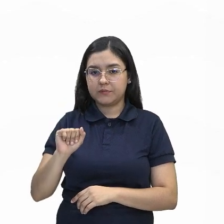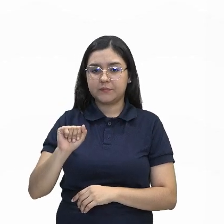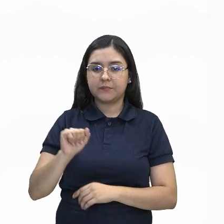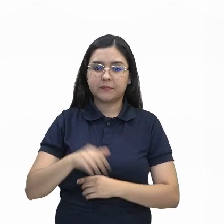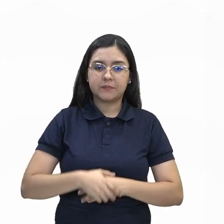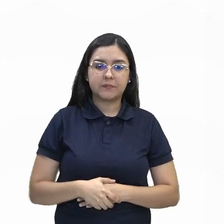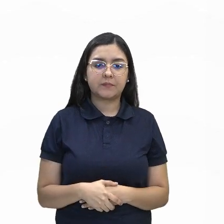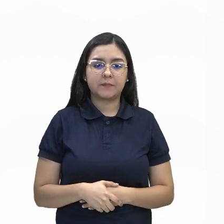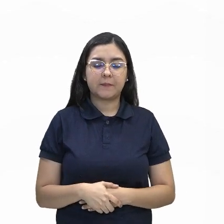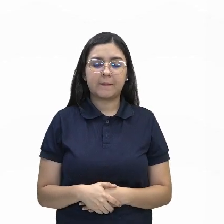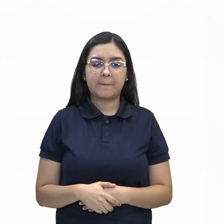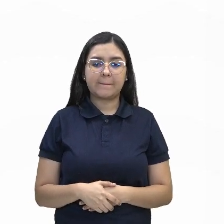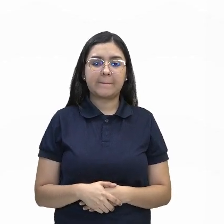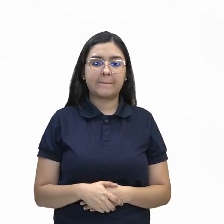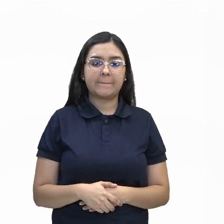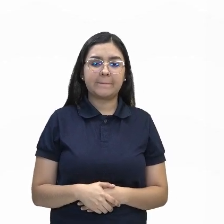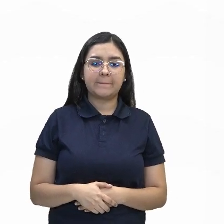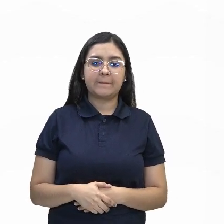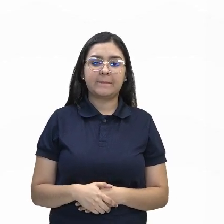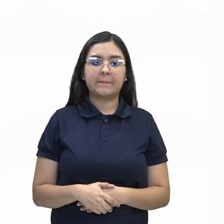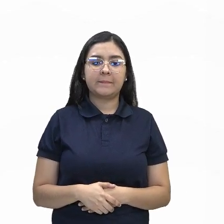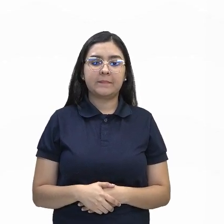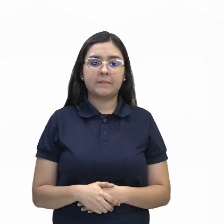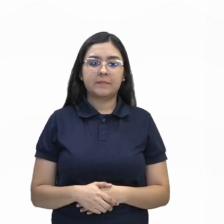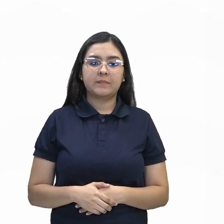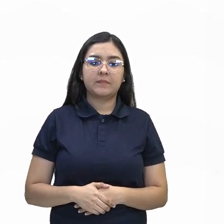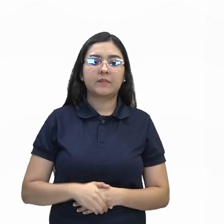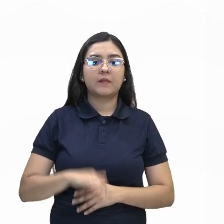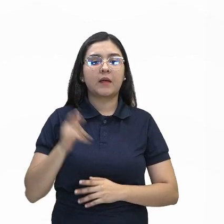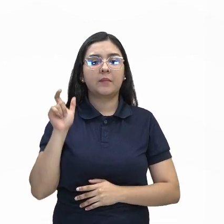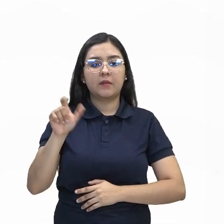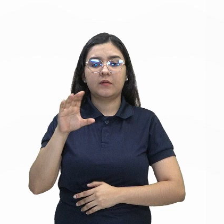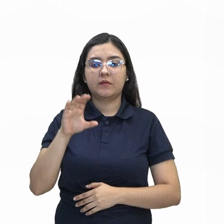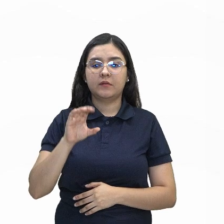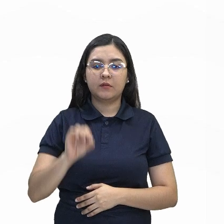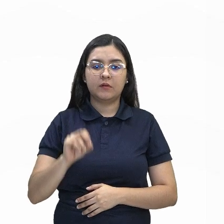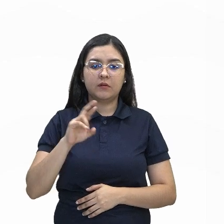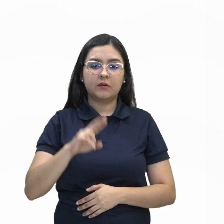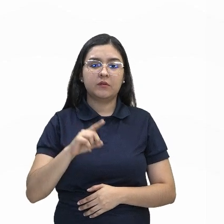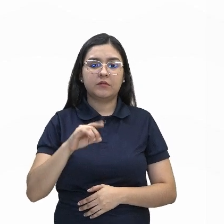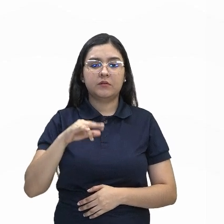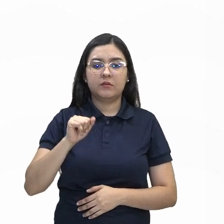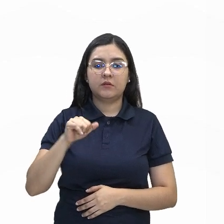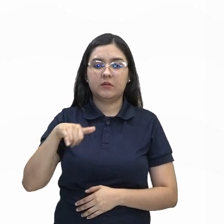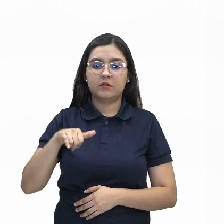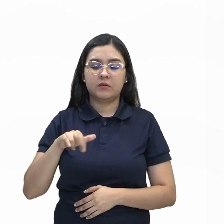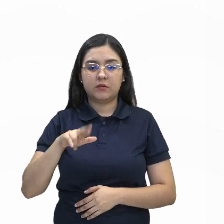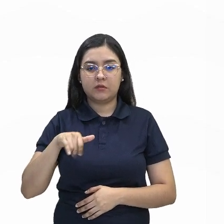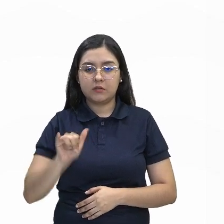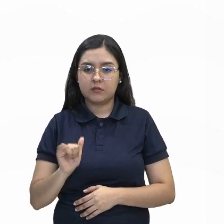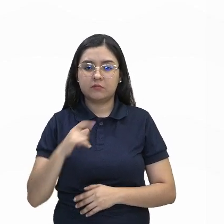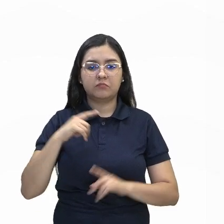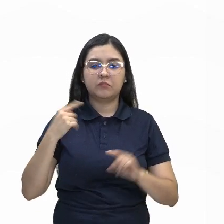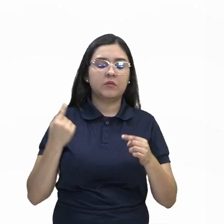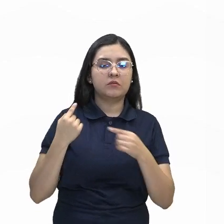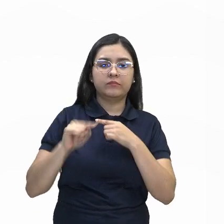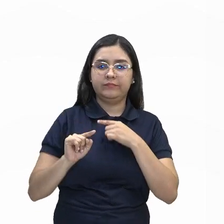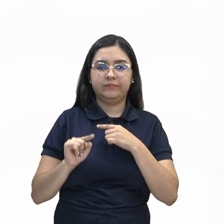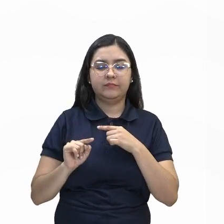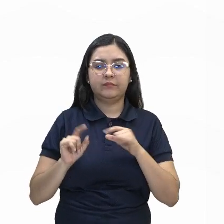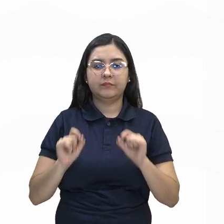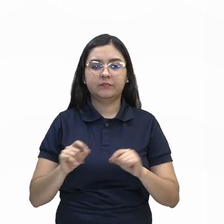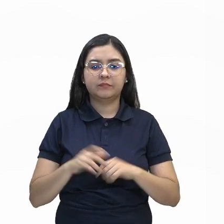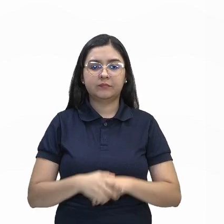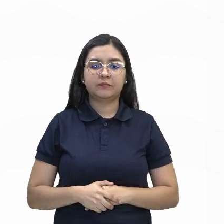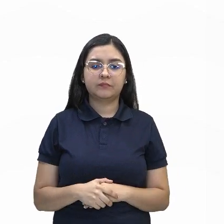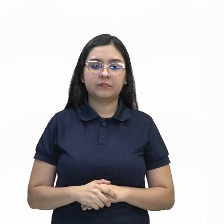ordinary é uma palavra, um falso cognato, né? Não tem nada, pelo menos nesse contexto, relacionado aí à